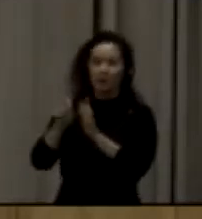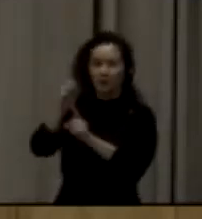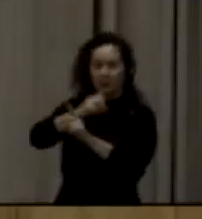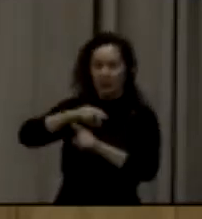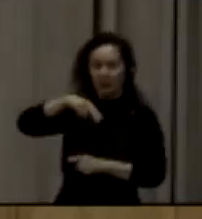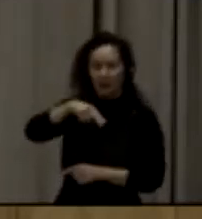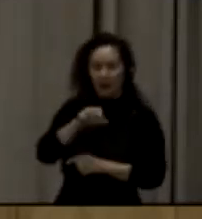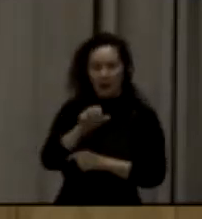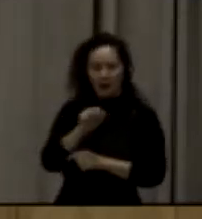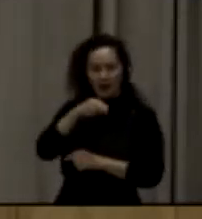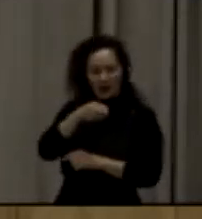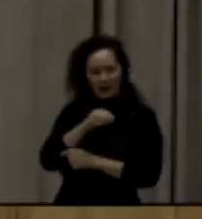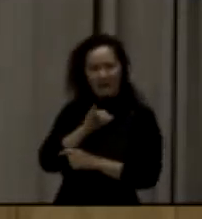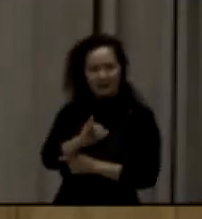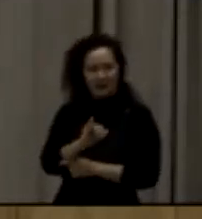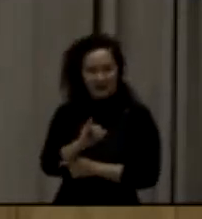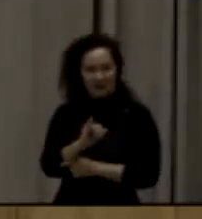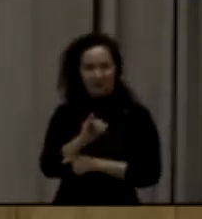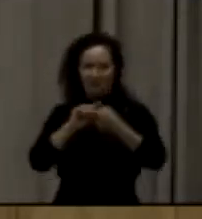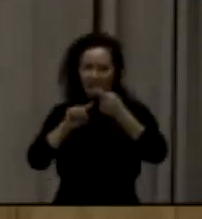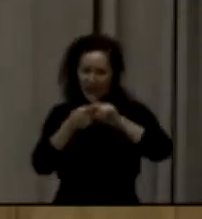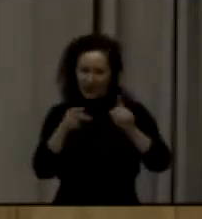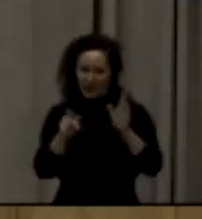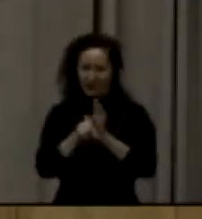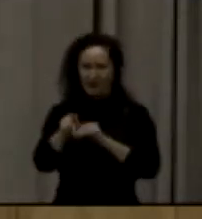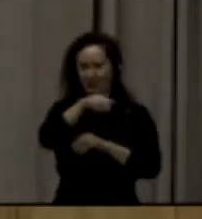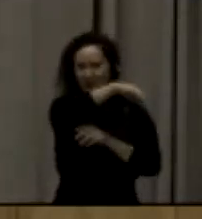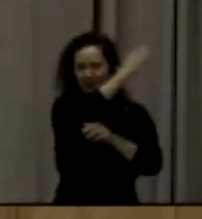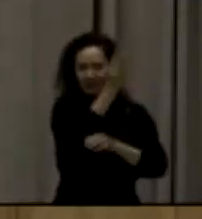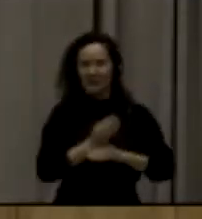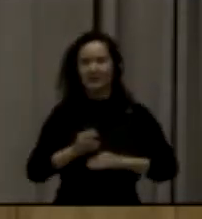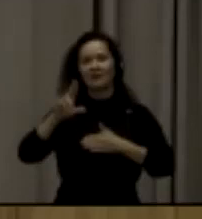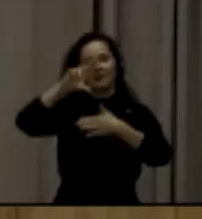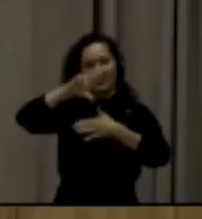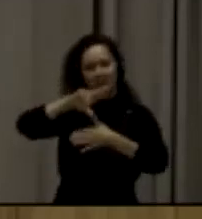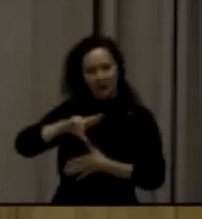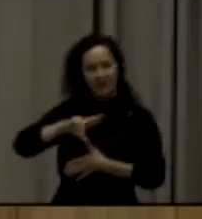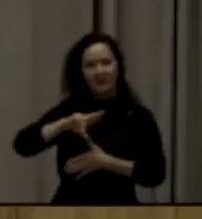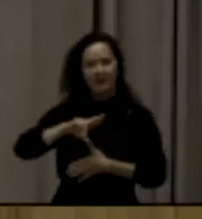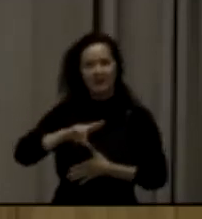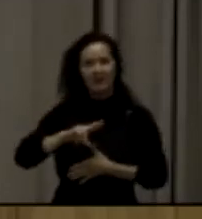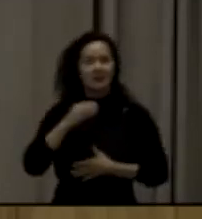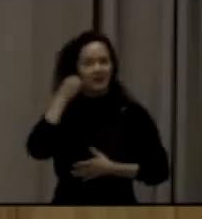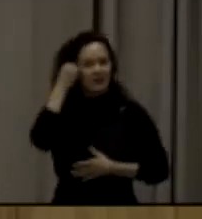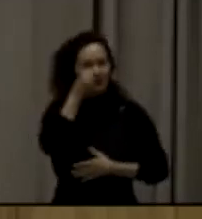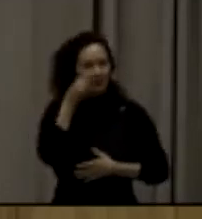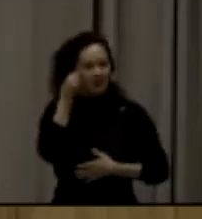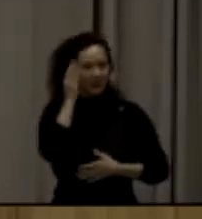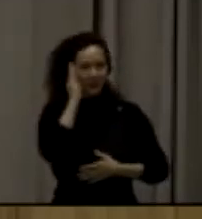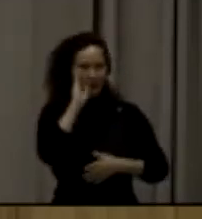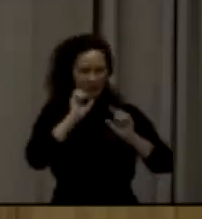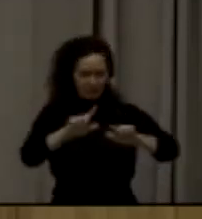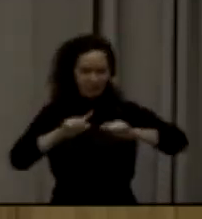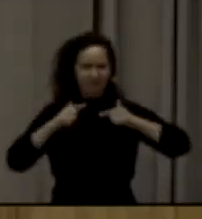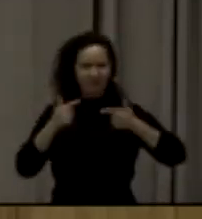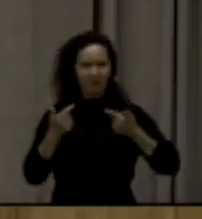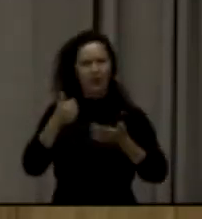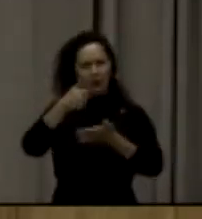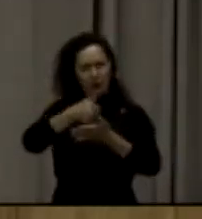Fraser, como já mencionei, que articula. E isso eu acho que o Brasil, a América Latina, pela sua experiência de